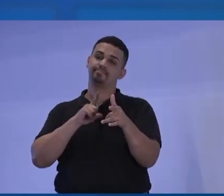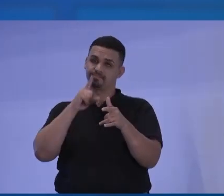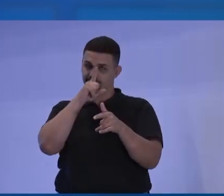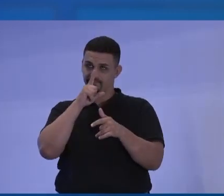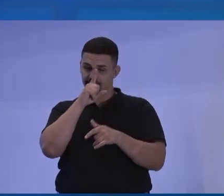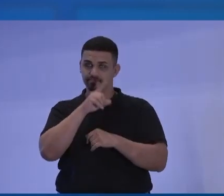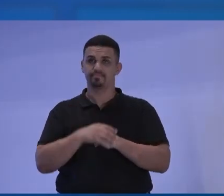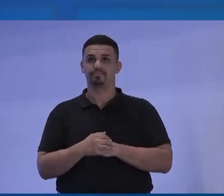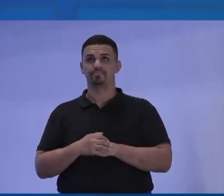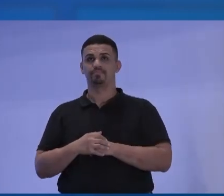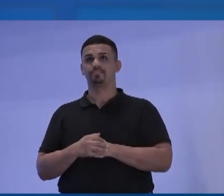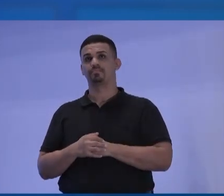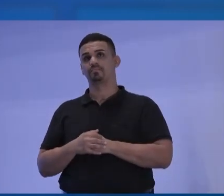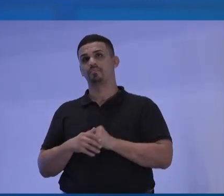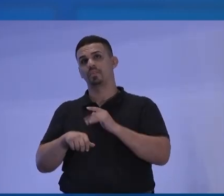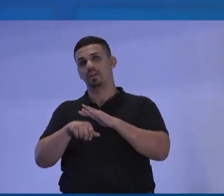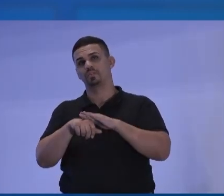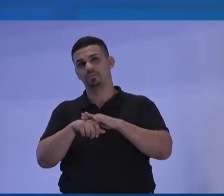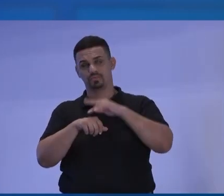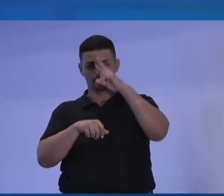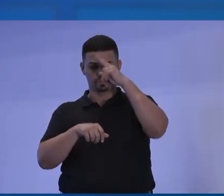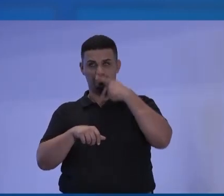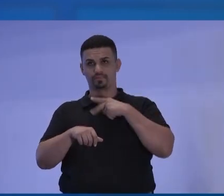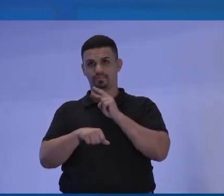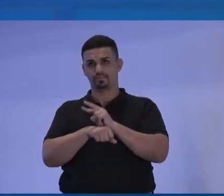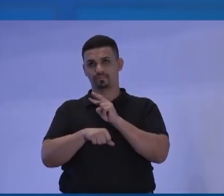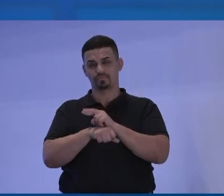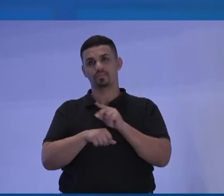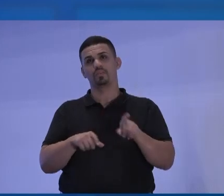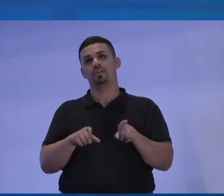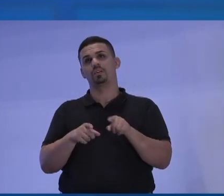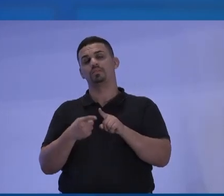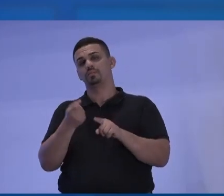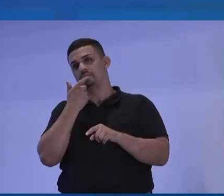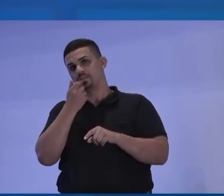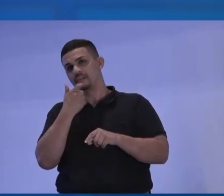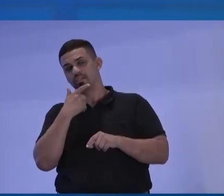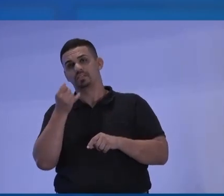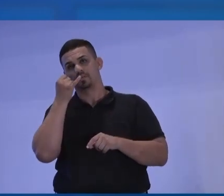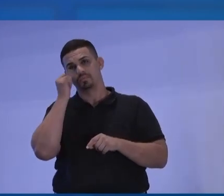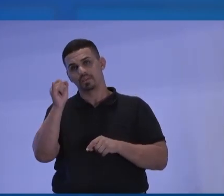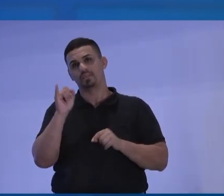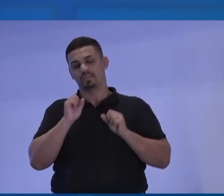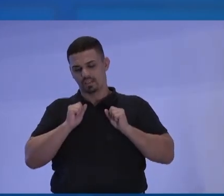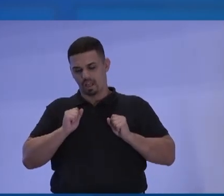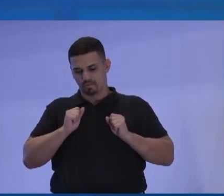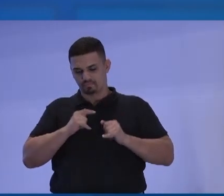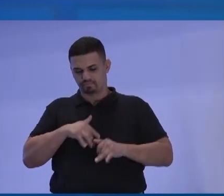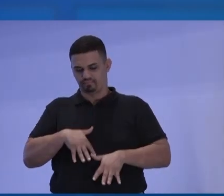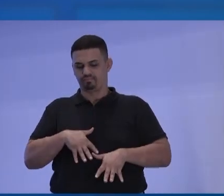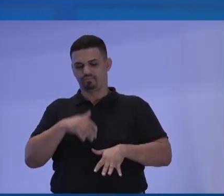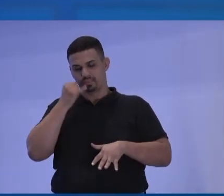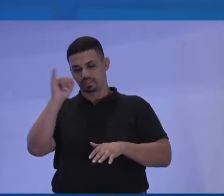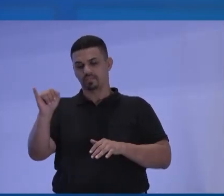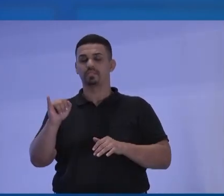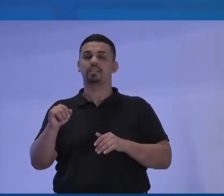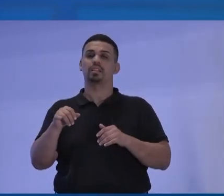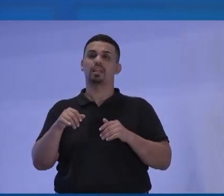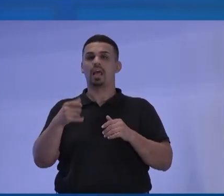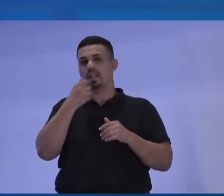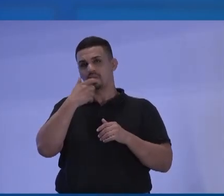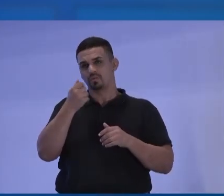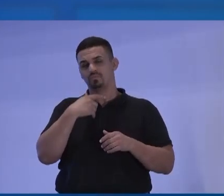As doenças autoimunes e as medicações imunossupressoras, elas estão relacionadas também a uma